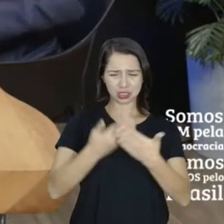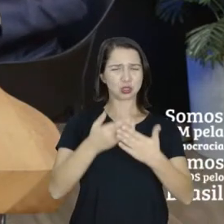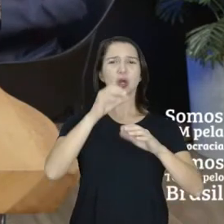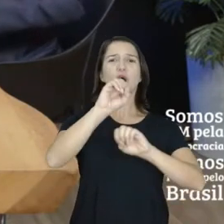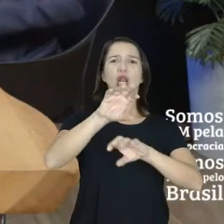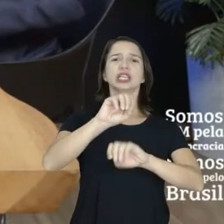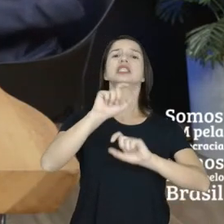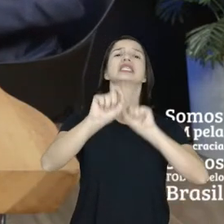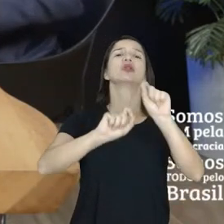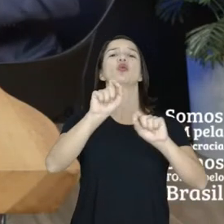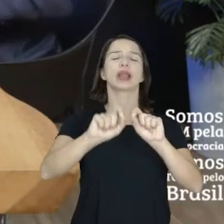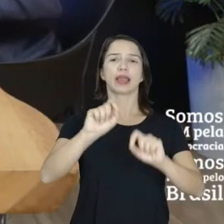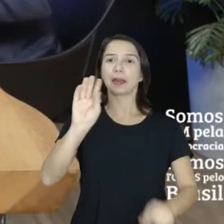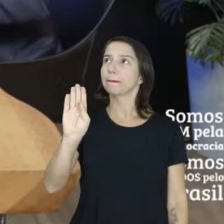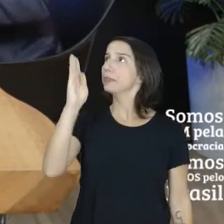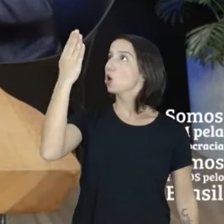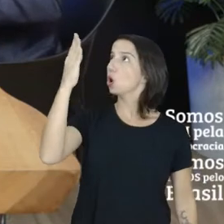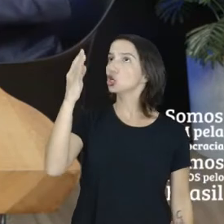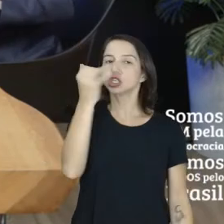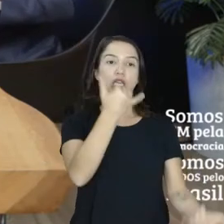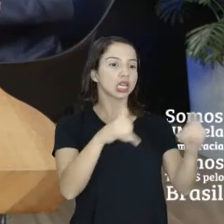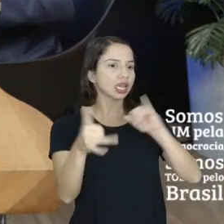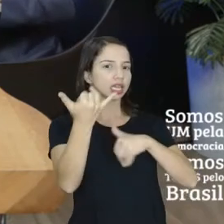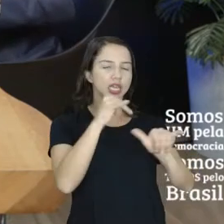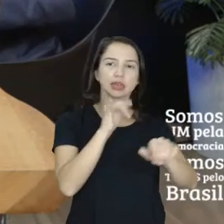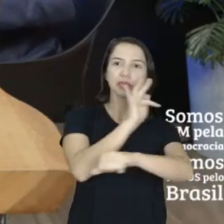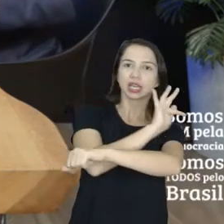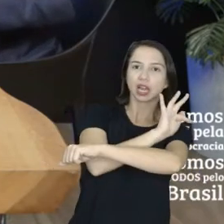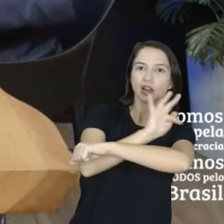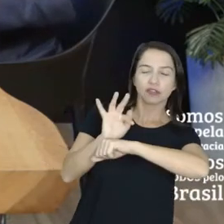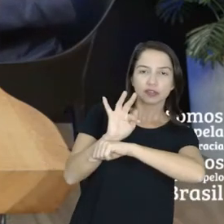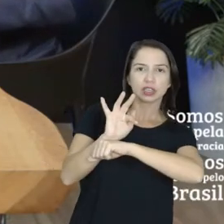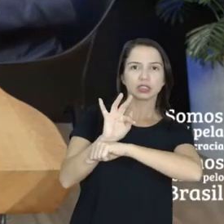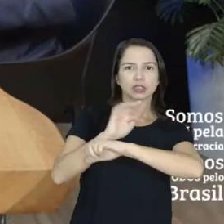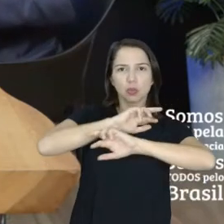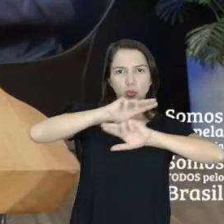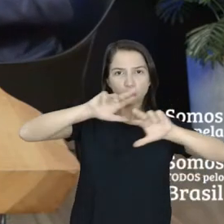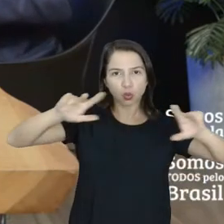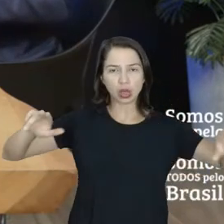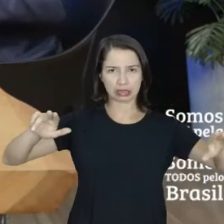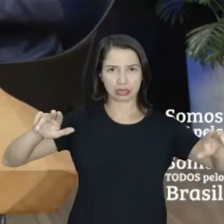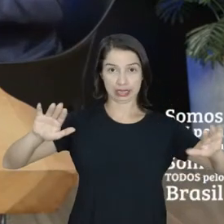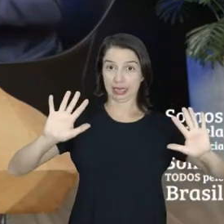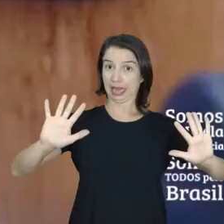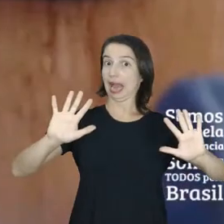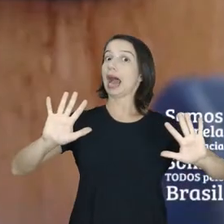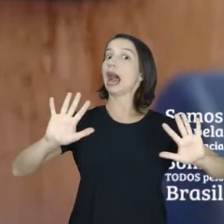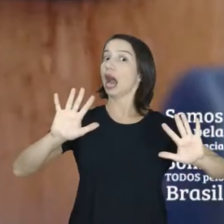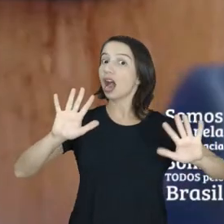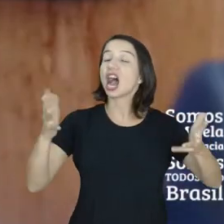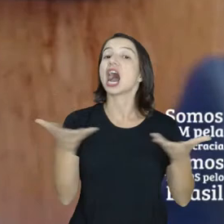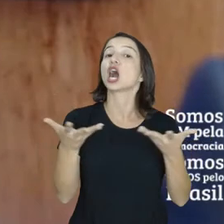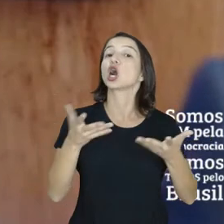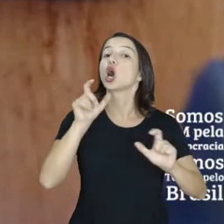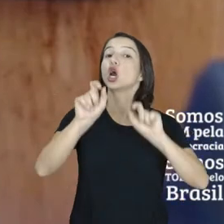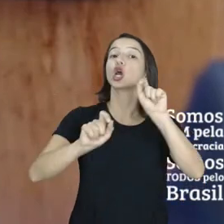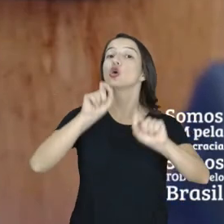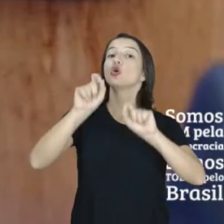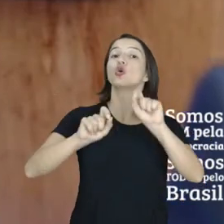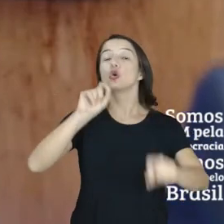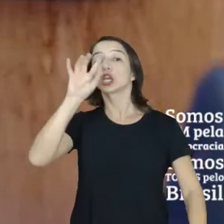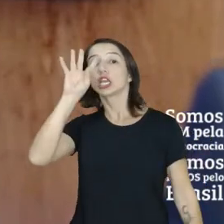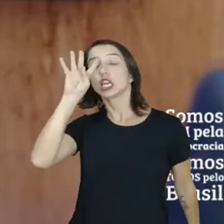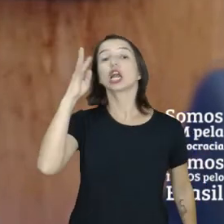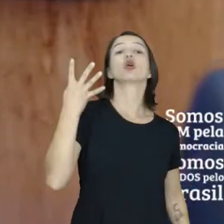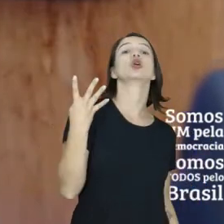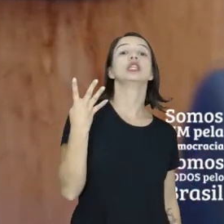biologia, química, física. Aliás, nós tivemos um retrocesso agora. Sim. Porque as crianças de famílias